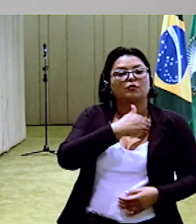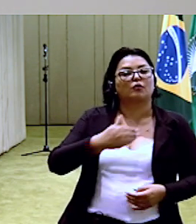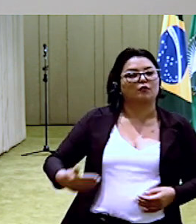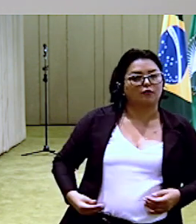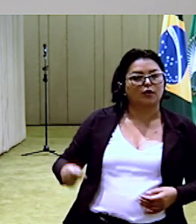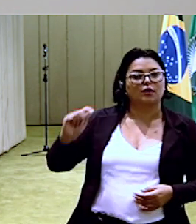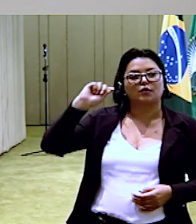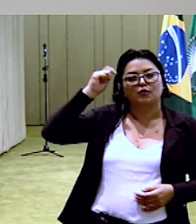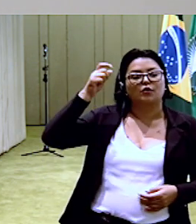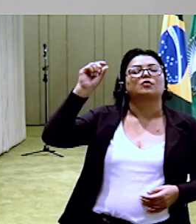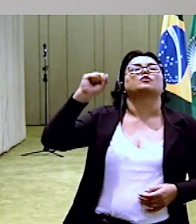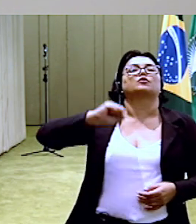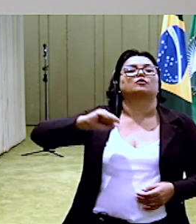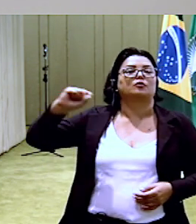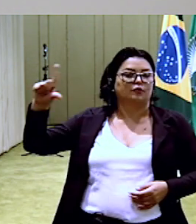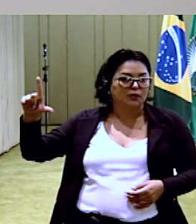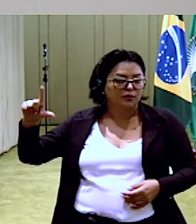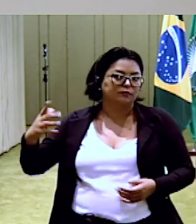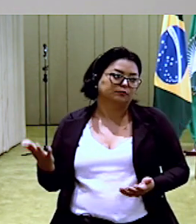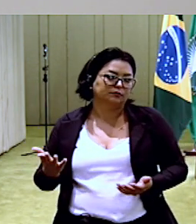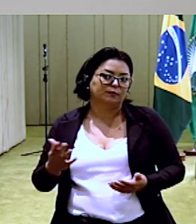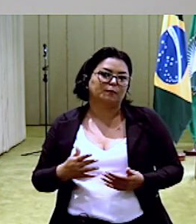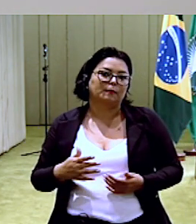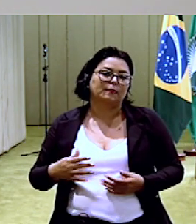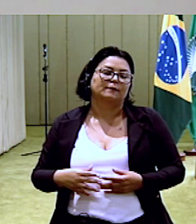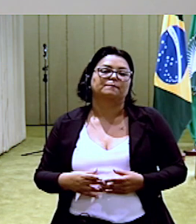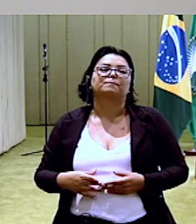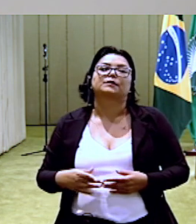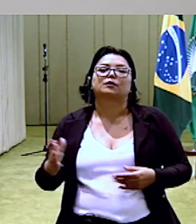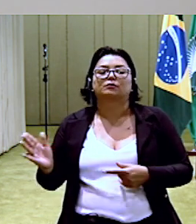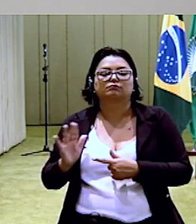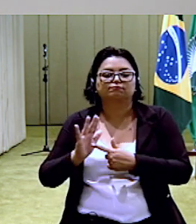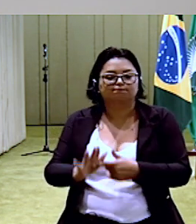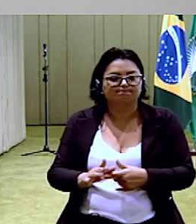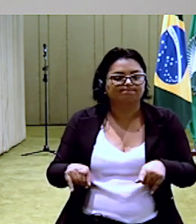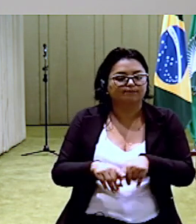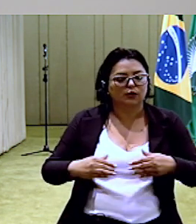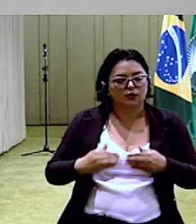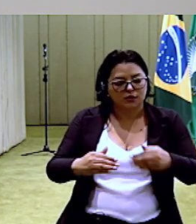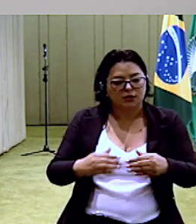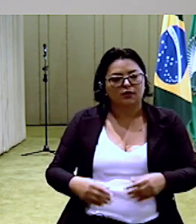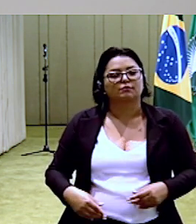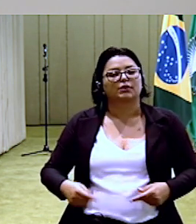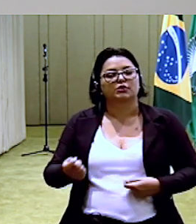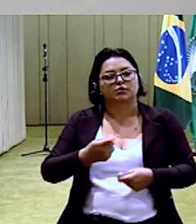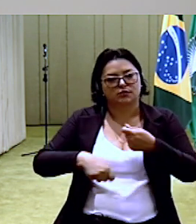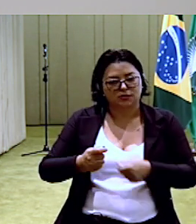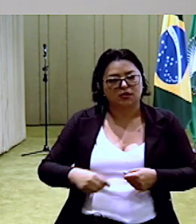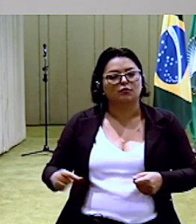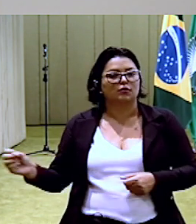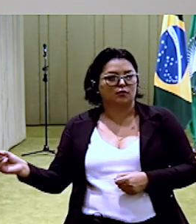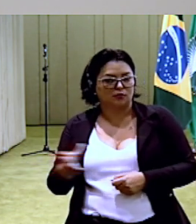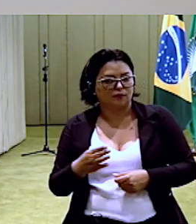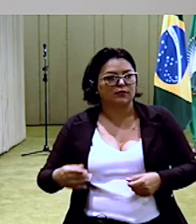discussão que a gente até levou para a ministra Esther Dweck, que está aí no Ministério da Inovação e da Gestão Pública. A gente acredita que o governo